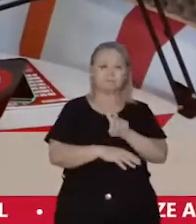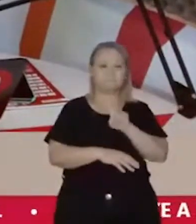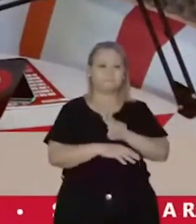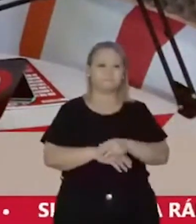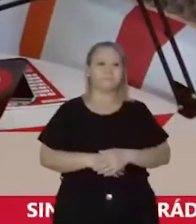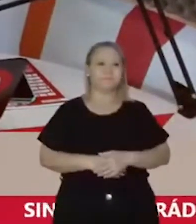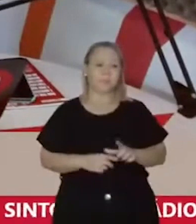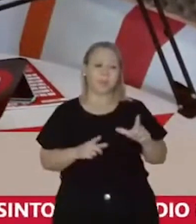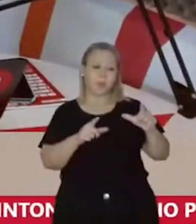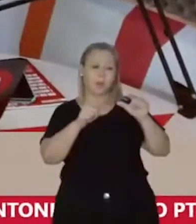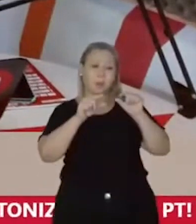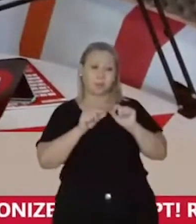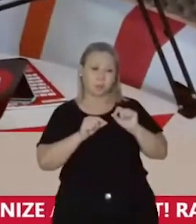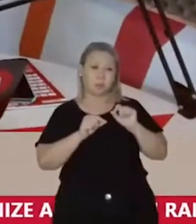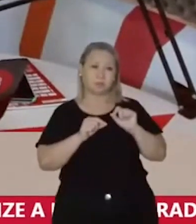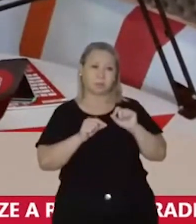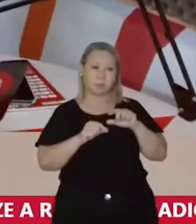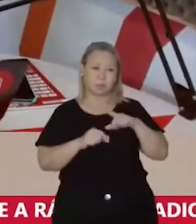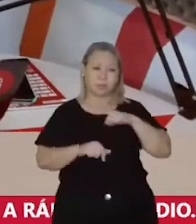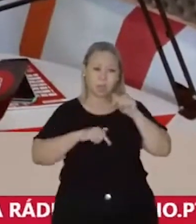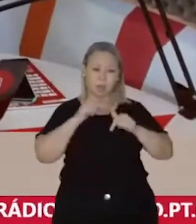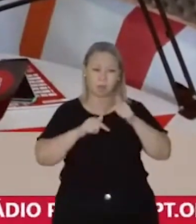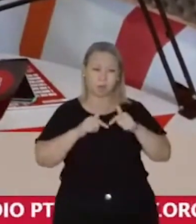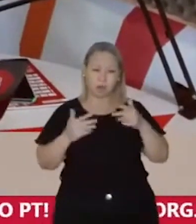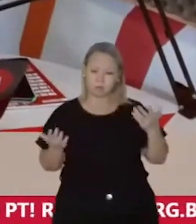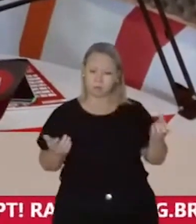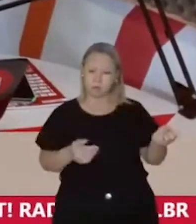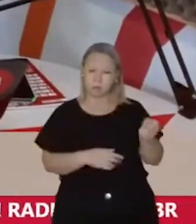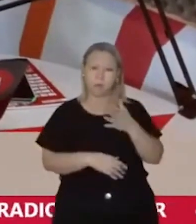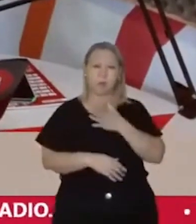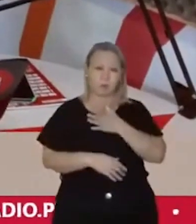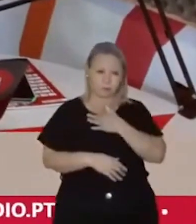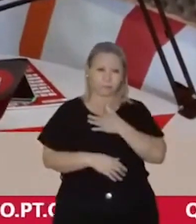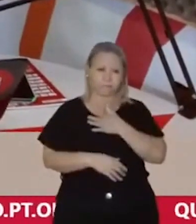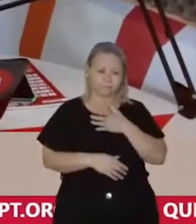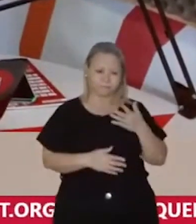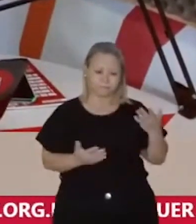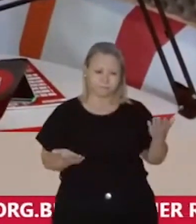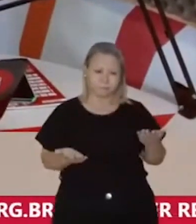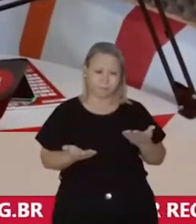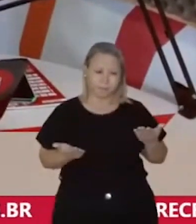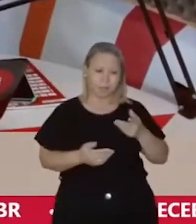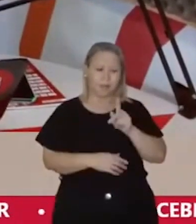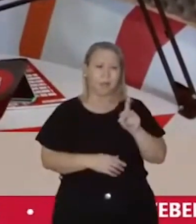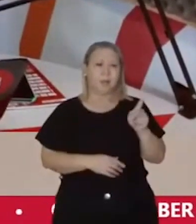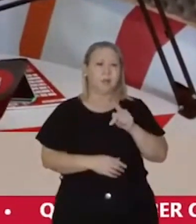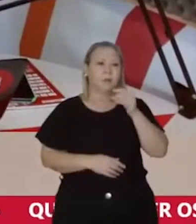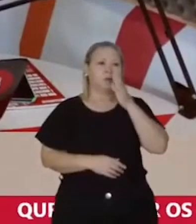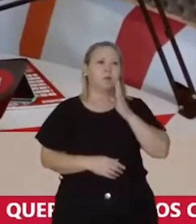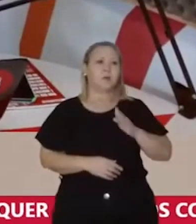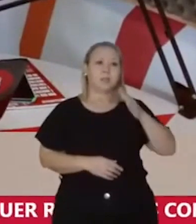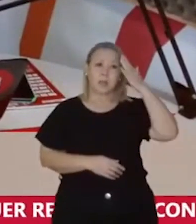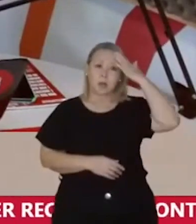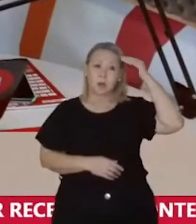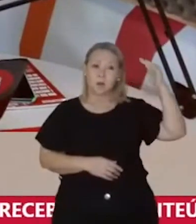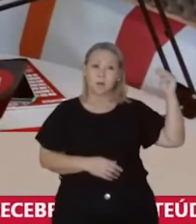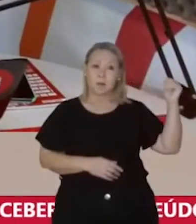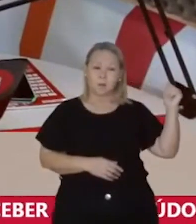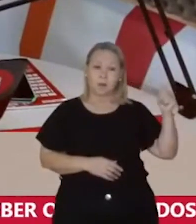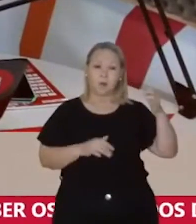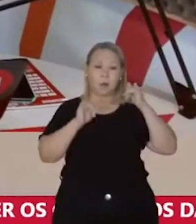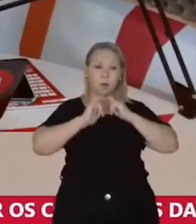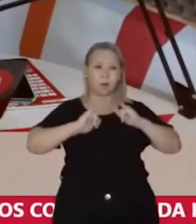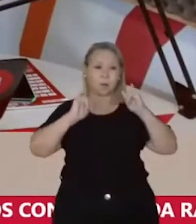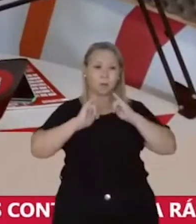nós diminuirmos, e tem um trabalho muito recente, Amanda, de um professor brasileiro famoso, publicado também